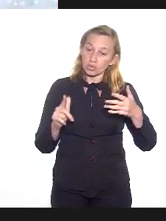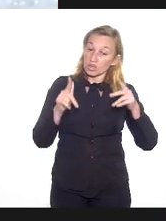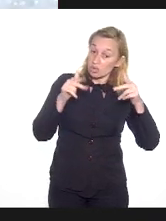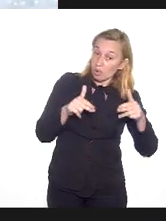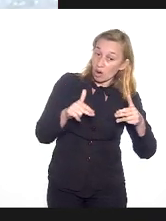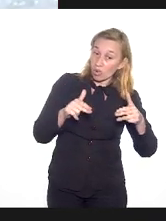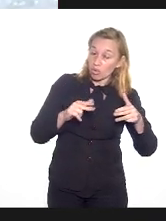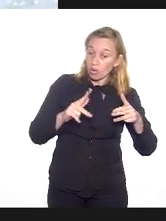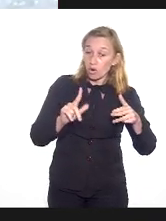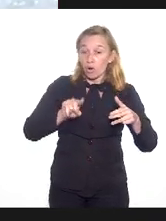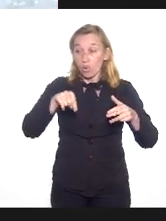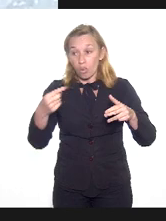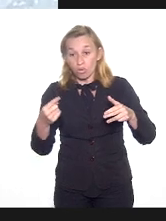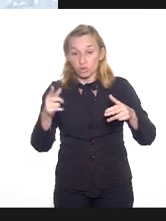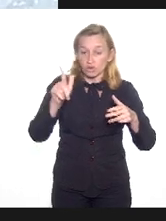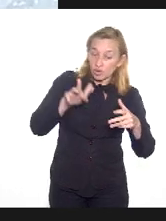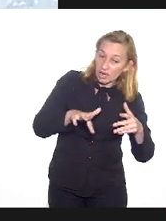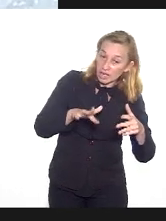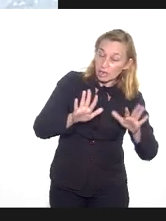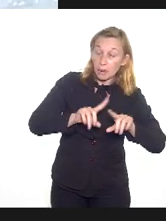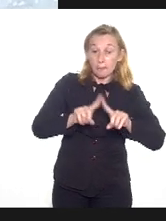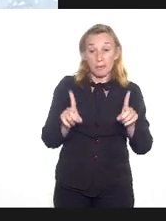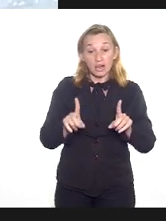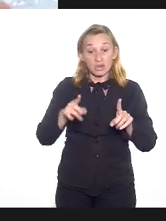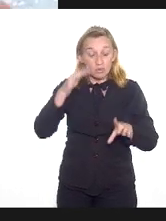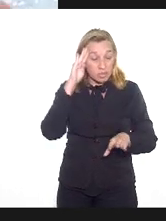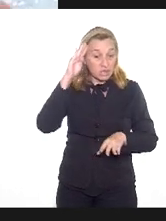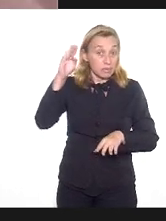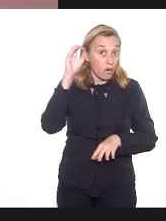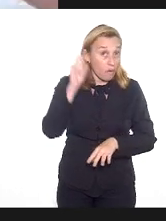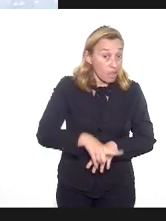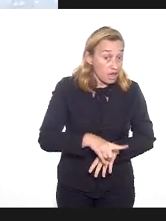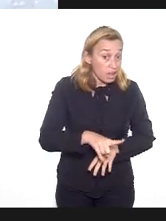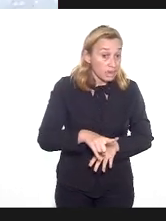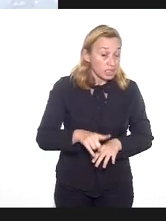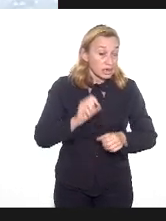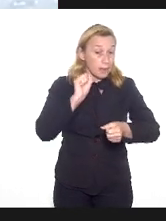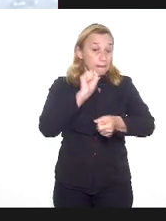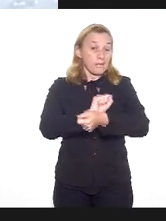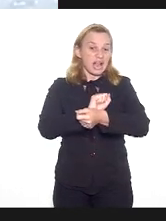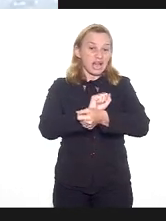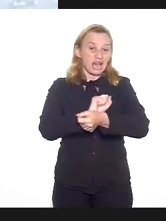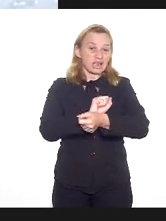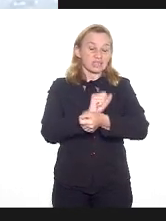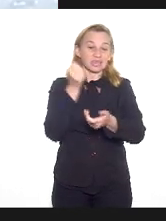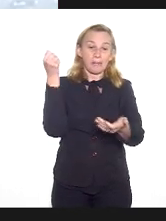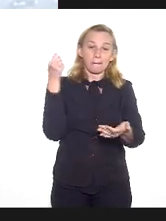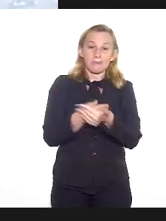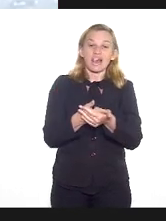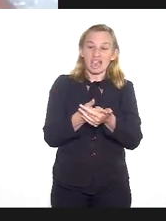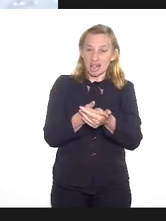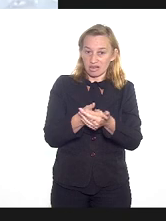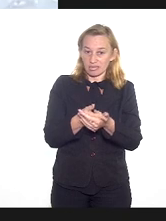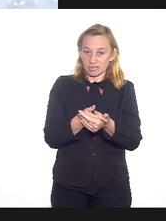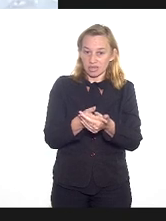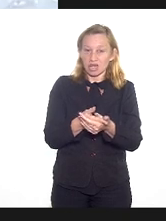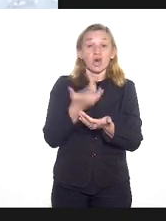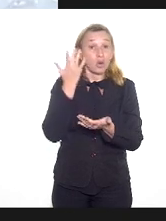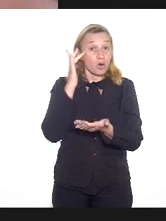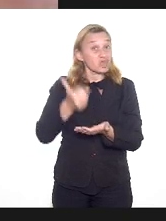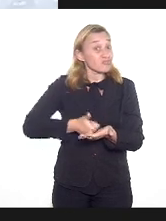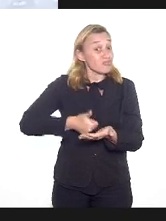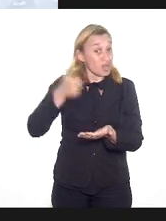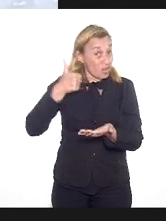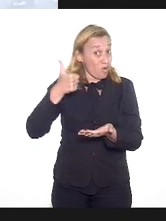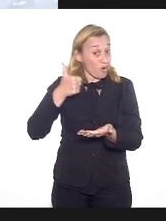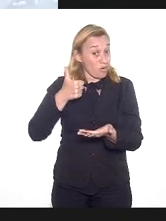diverge numa conclusão essencial, que é a de parar de fazer pagamentos. Eu acho que isso será muito mais danoso